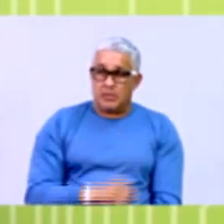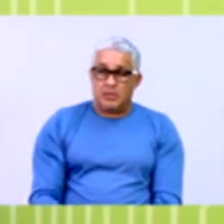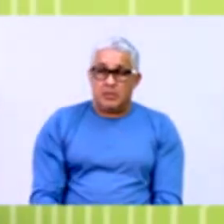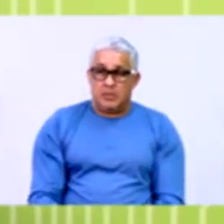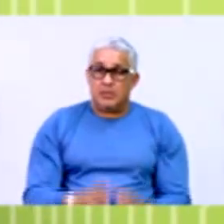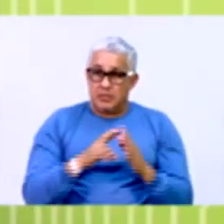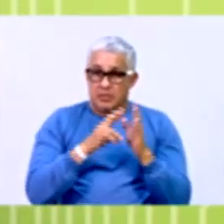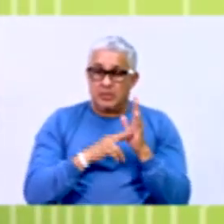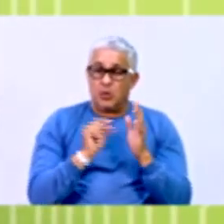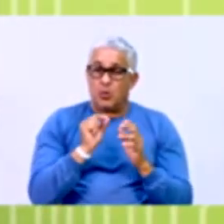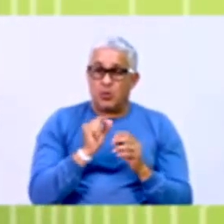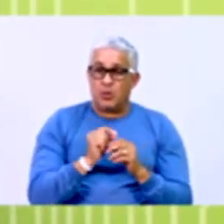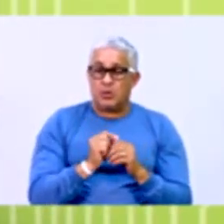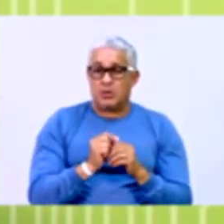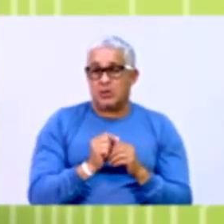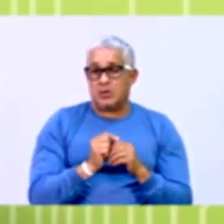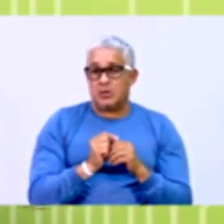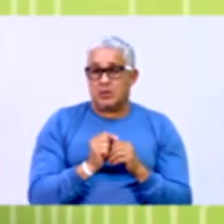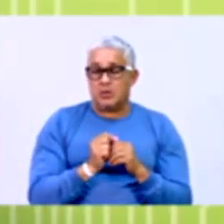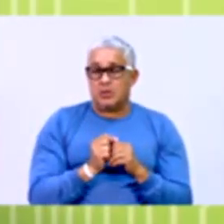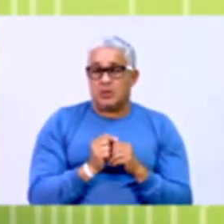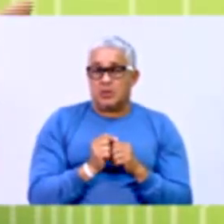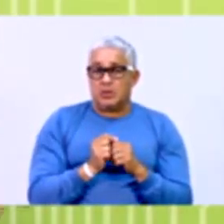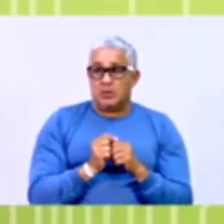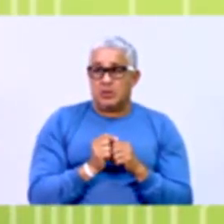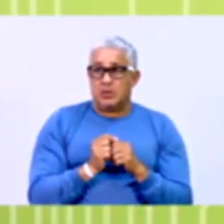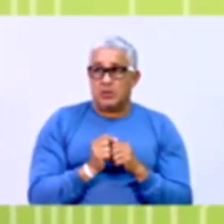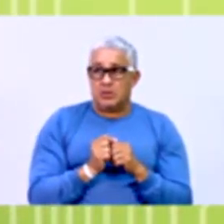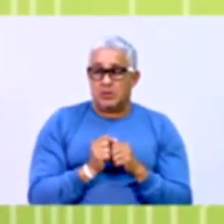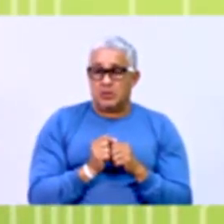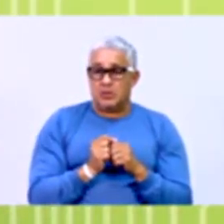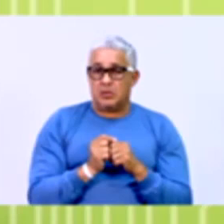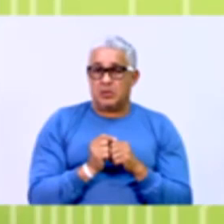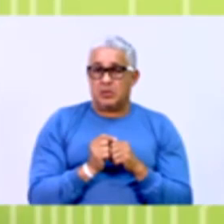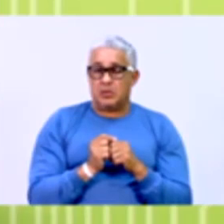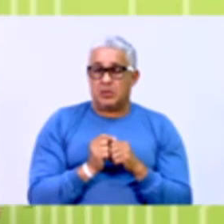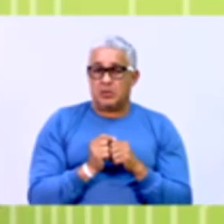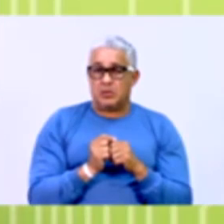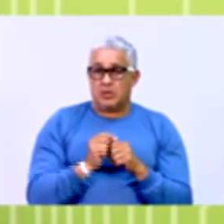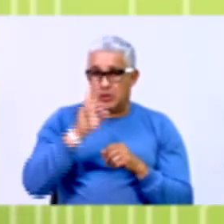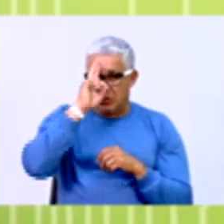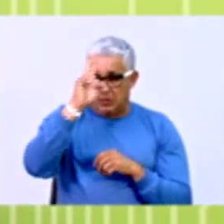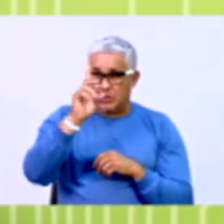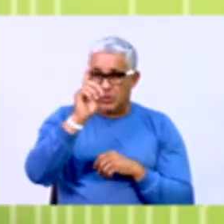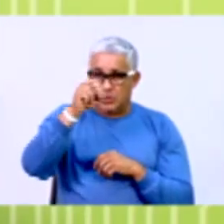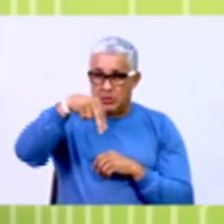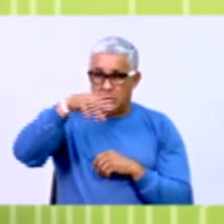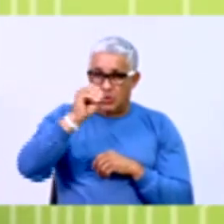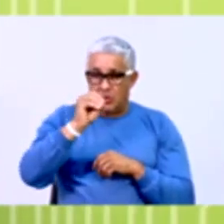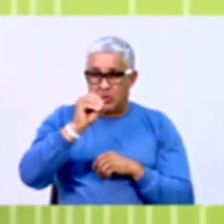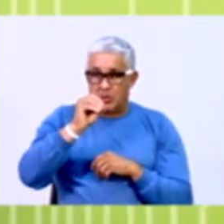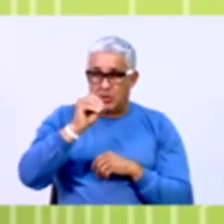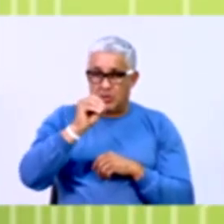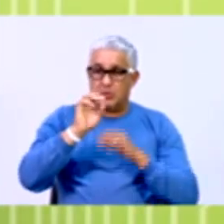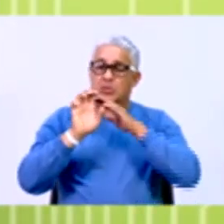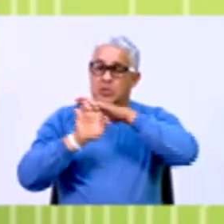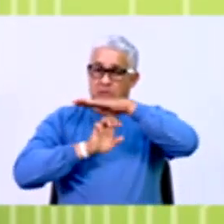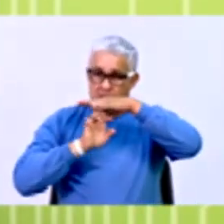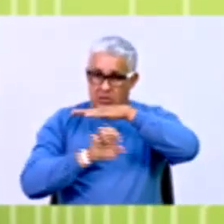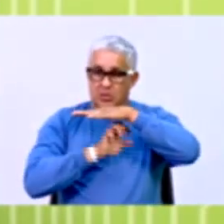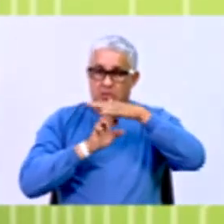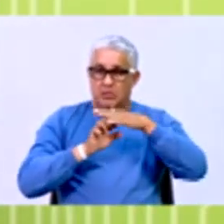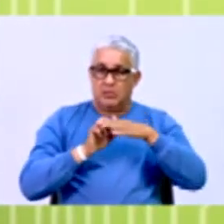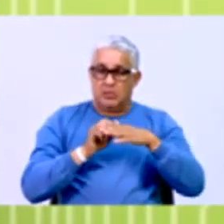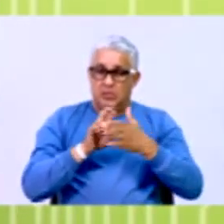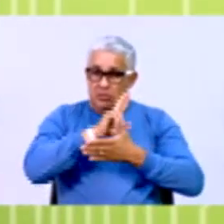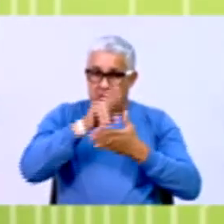de regra, os interessados são quem? Os chamados stakeholders, né? Que são os donos do negócio, são as pessoas interessadas no negócio.